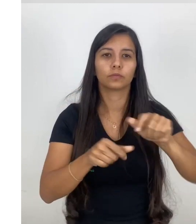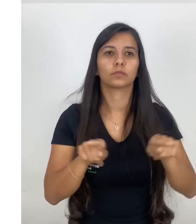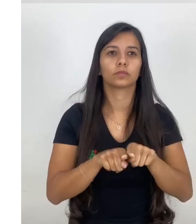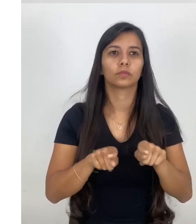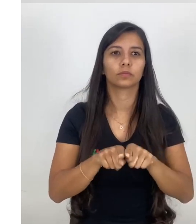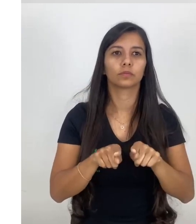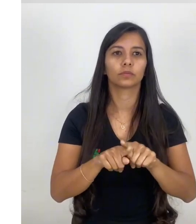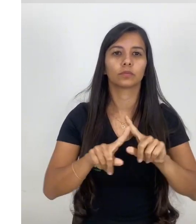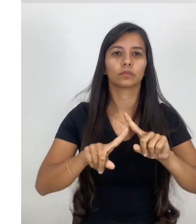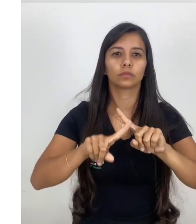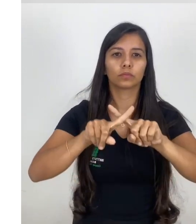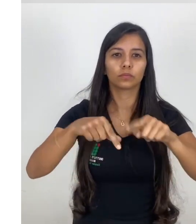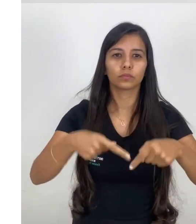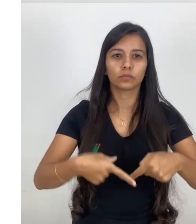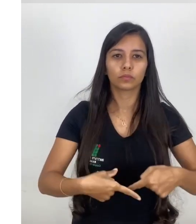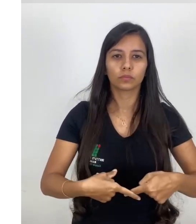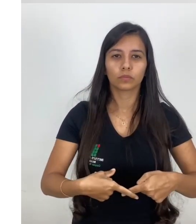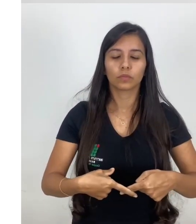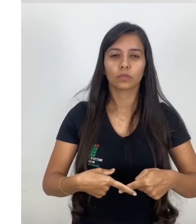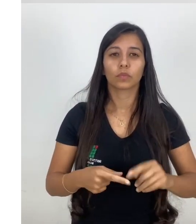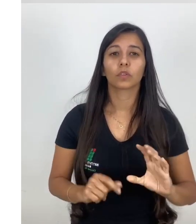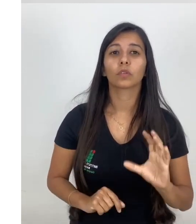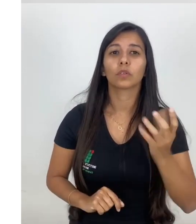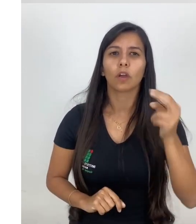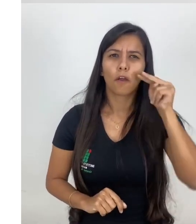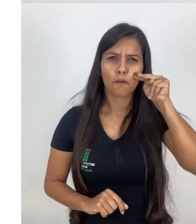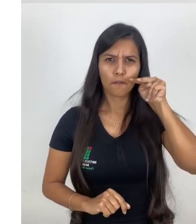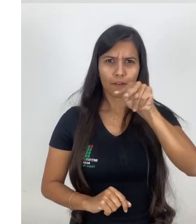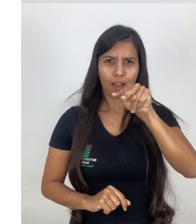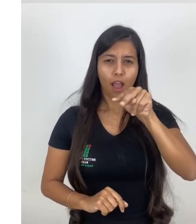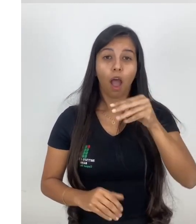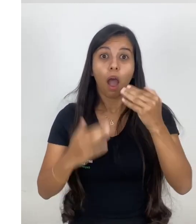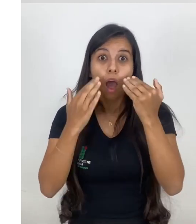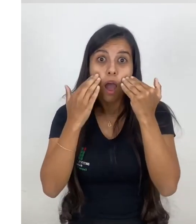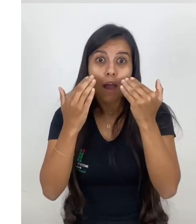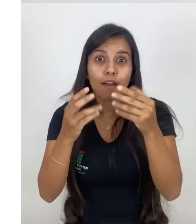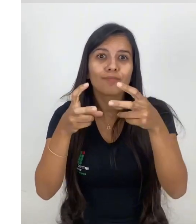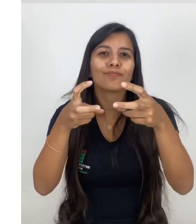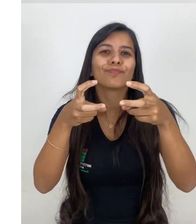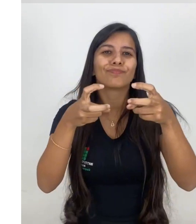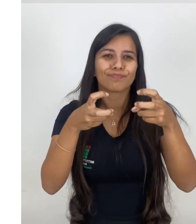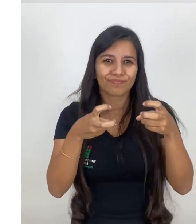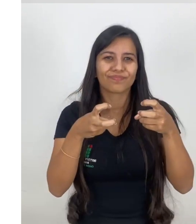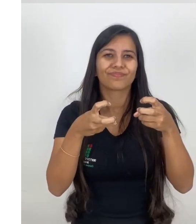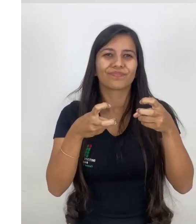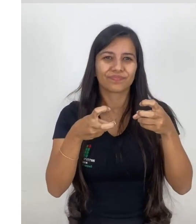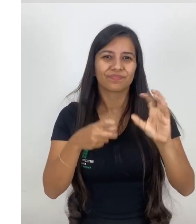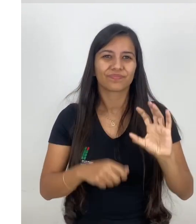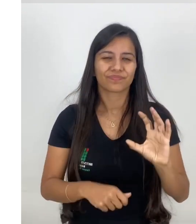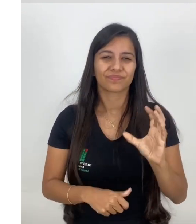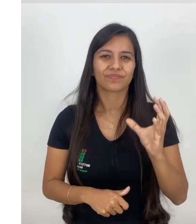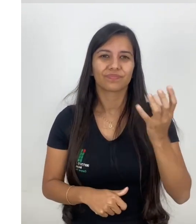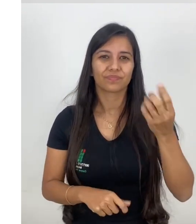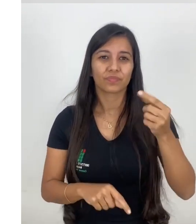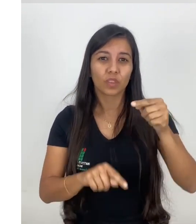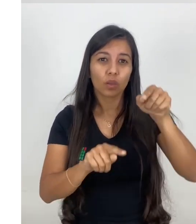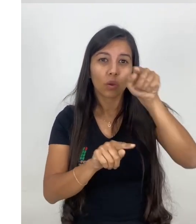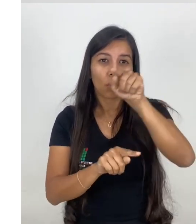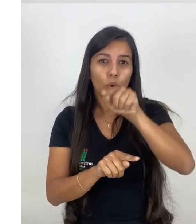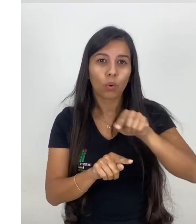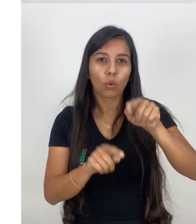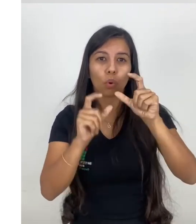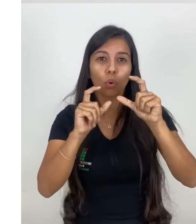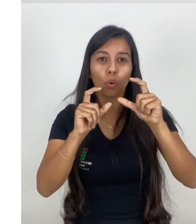outra. O diplóteno é simplesmente quando você bate o olho e consegue perceber o quiasma, O quiasma que é